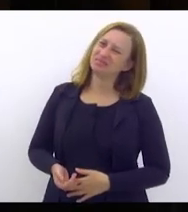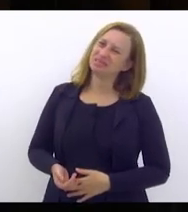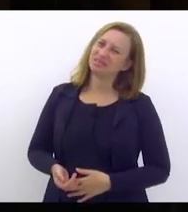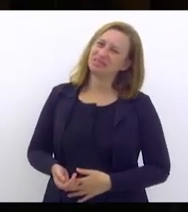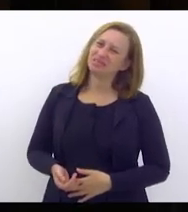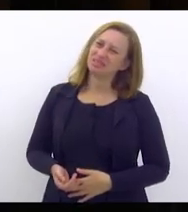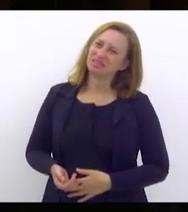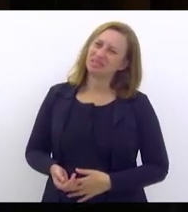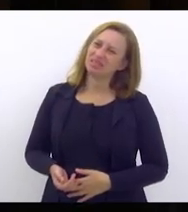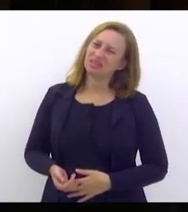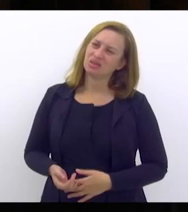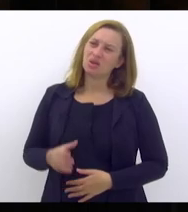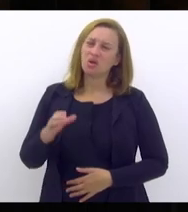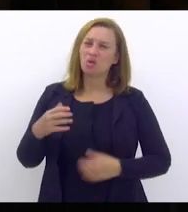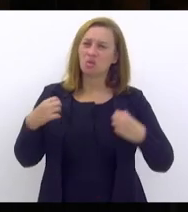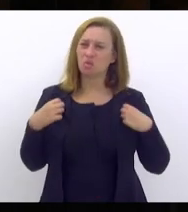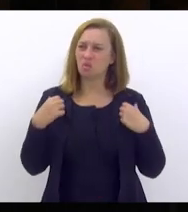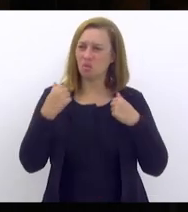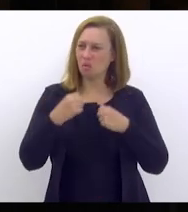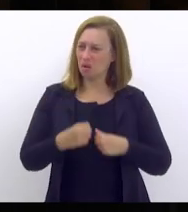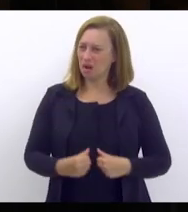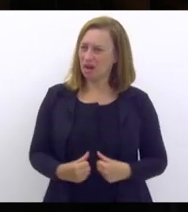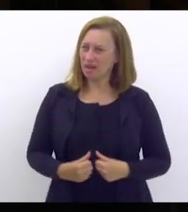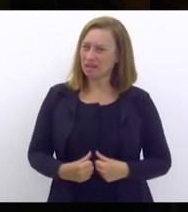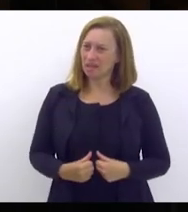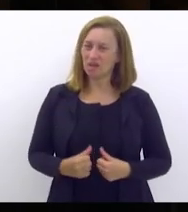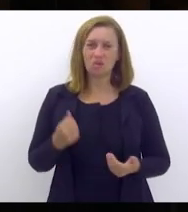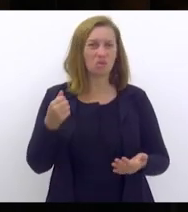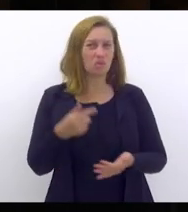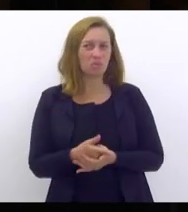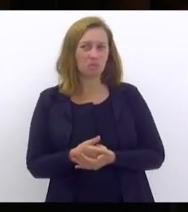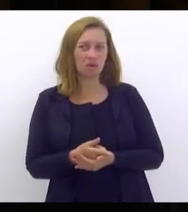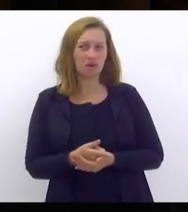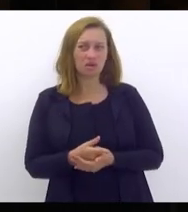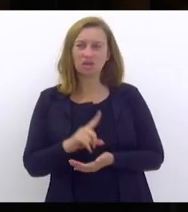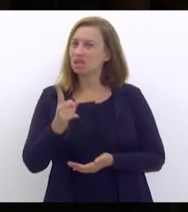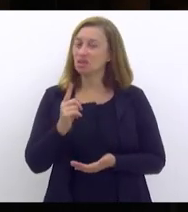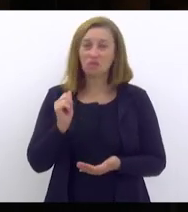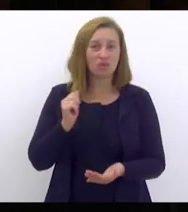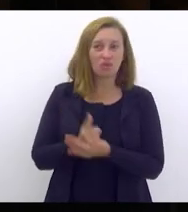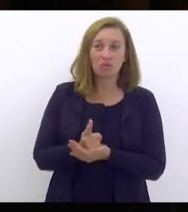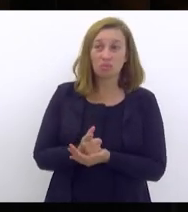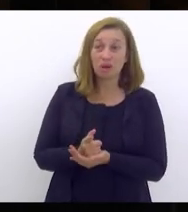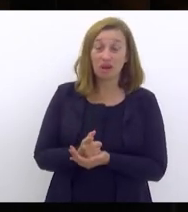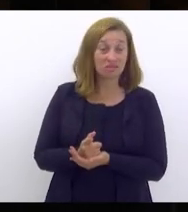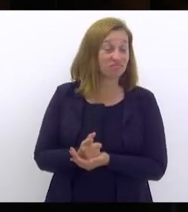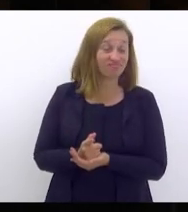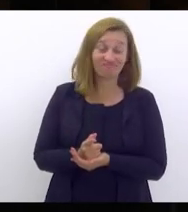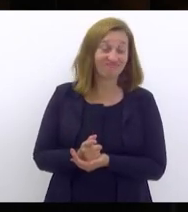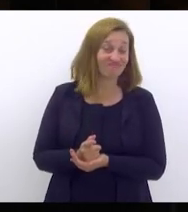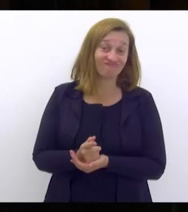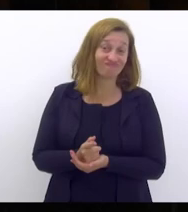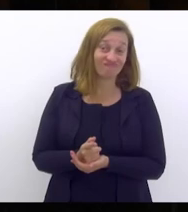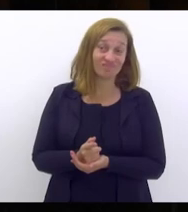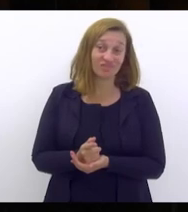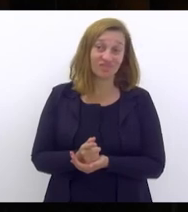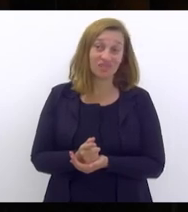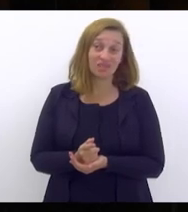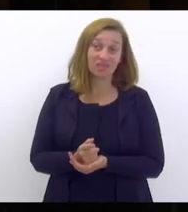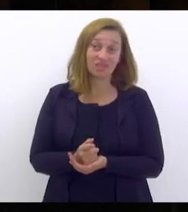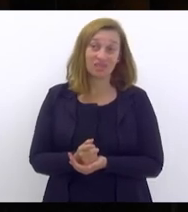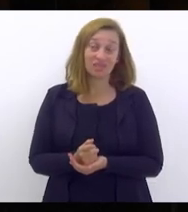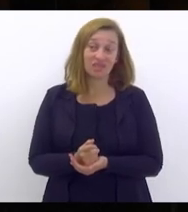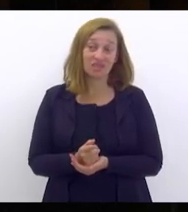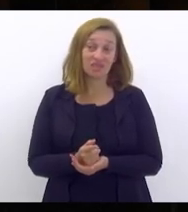que o colete que foi comprado, aliás, que nem comprado foi, que estava sendo consultado para